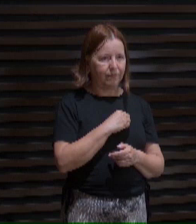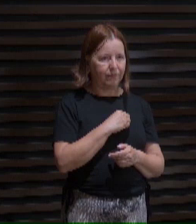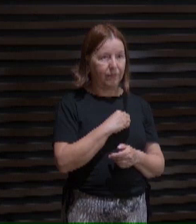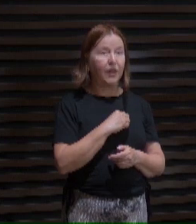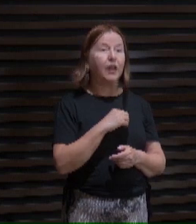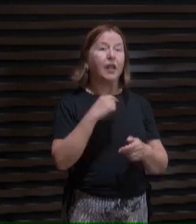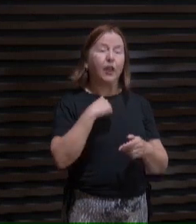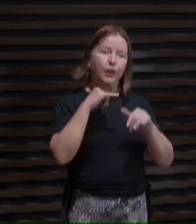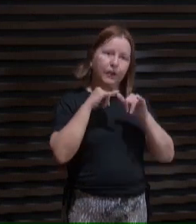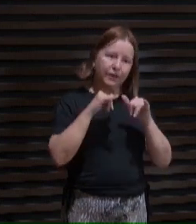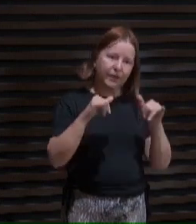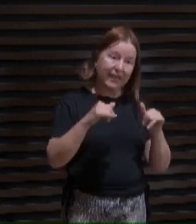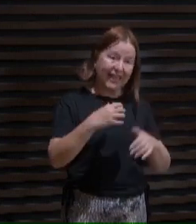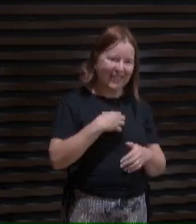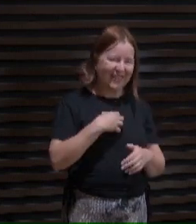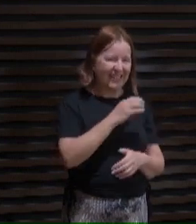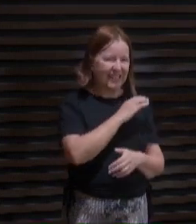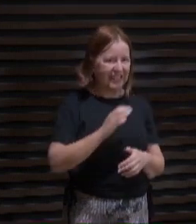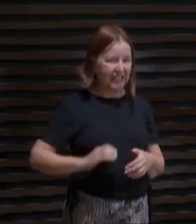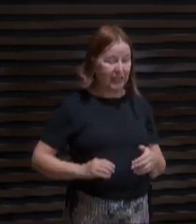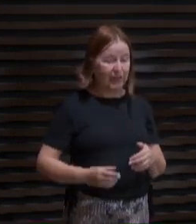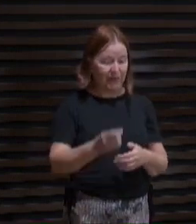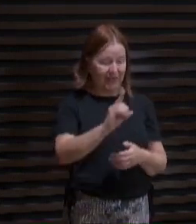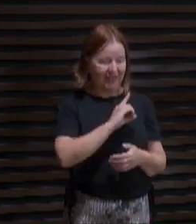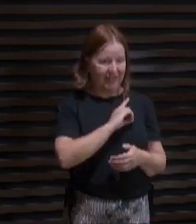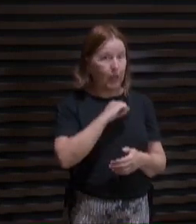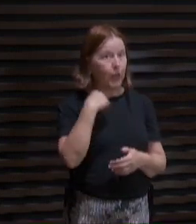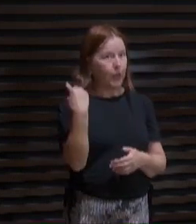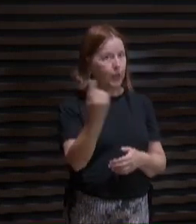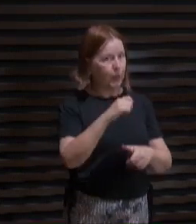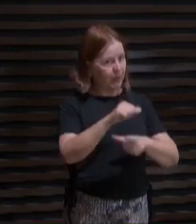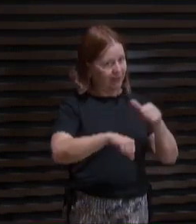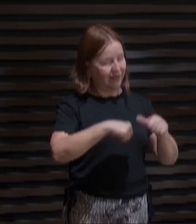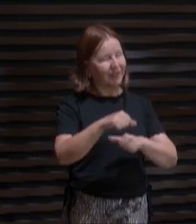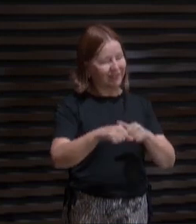Eu estou dizendo que a natureza de Cristo em nós nos transforma.